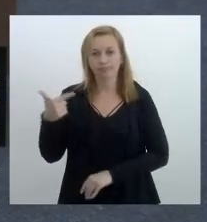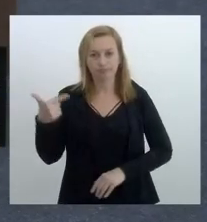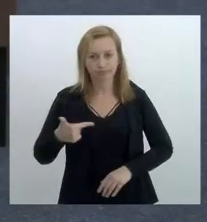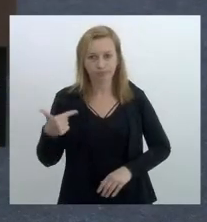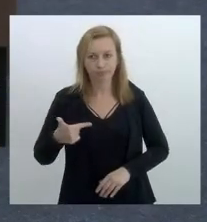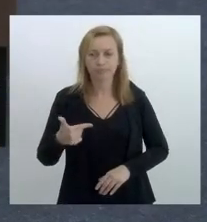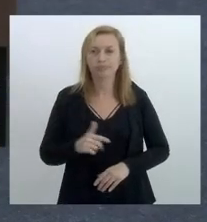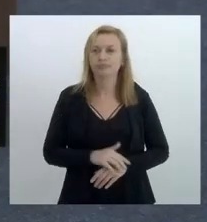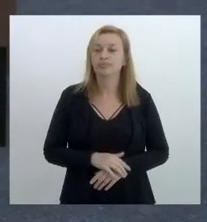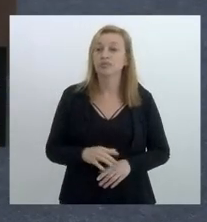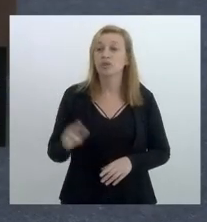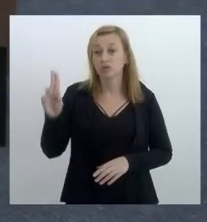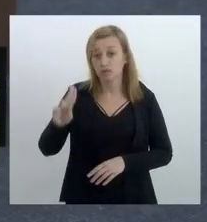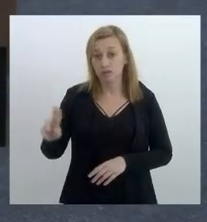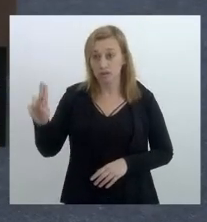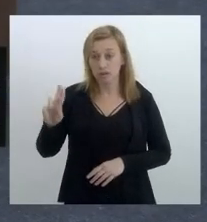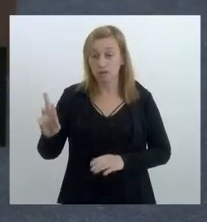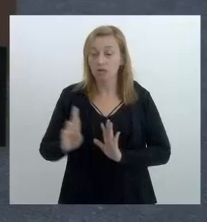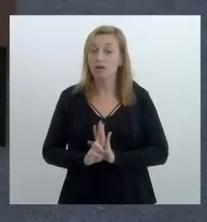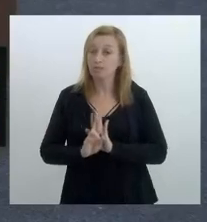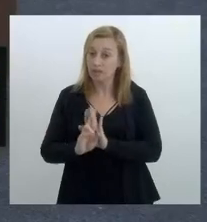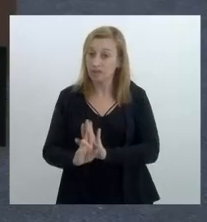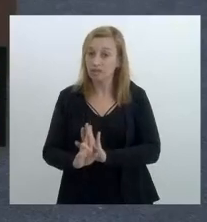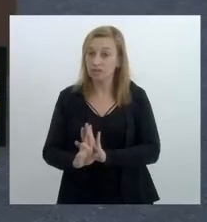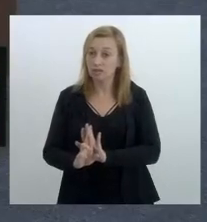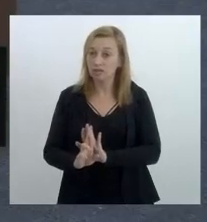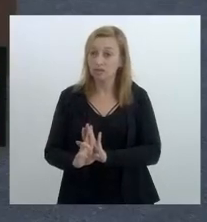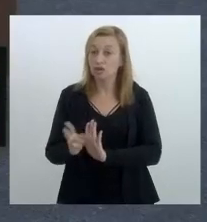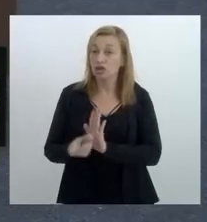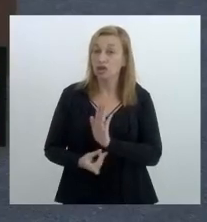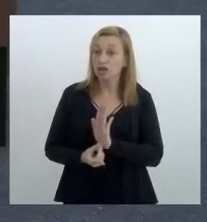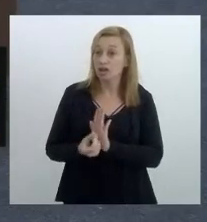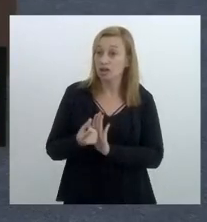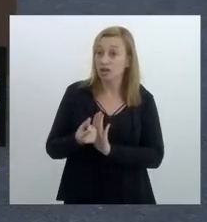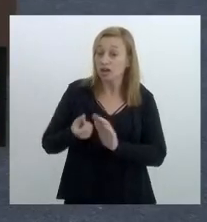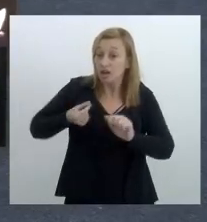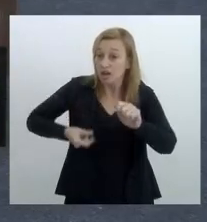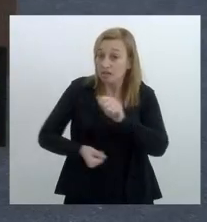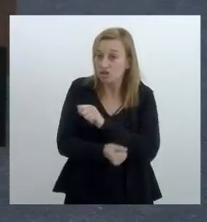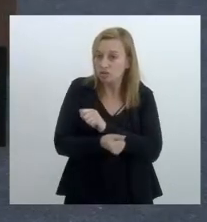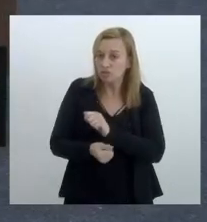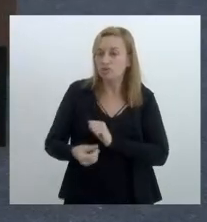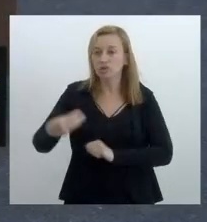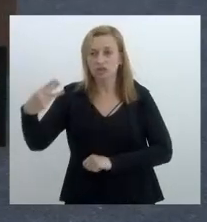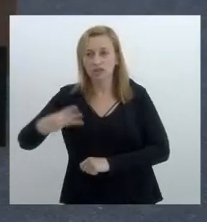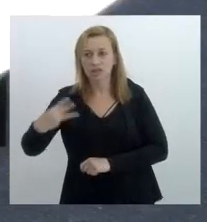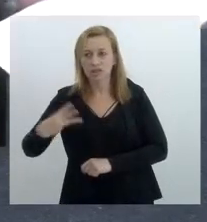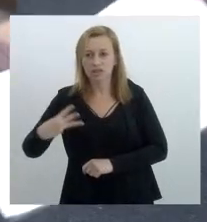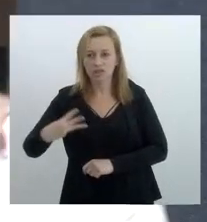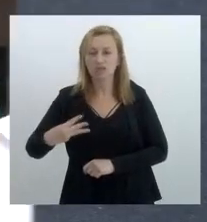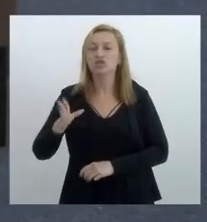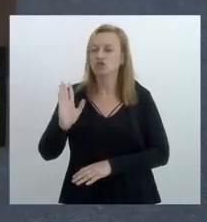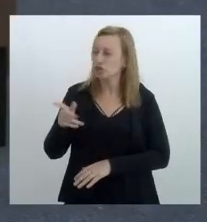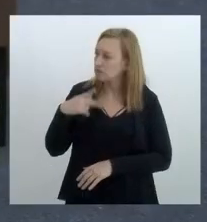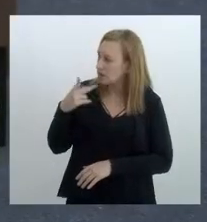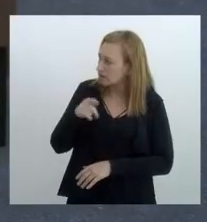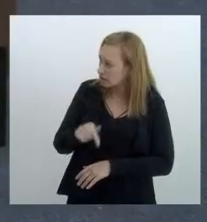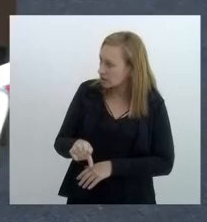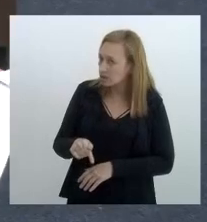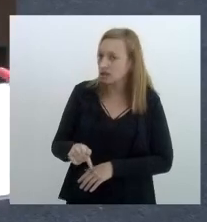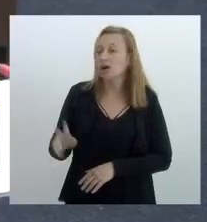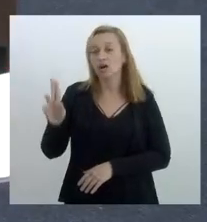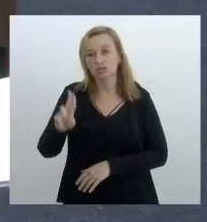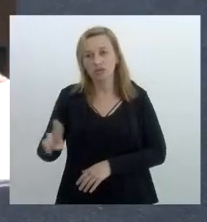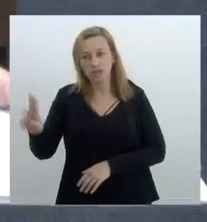Segundo, porque as universidades representam investimento. Terceiro, porque, como foi falado aqui,